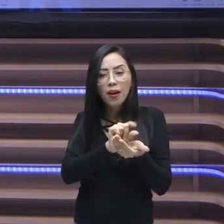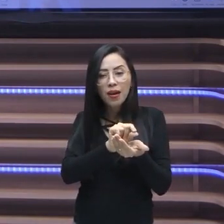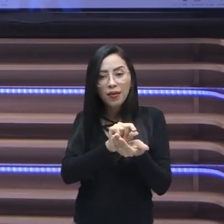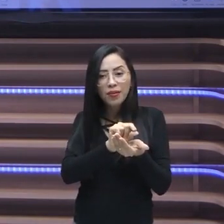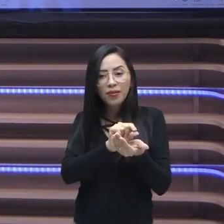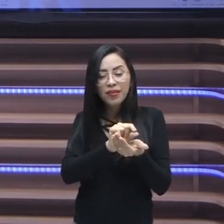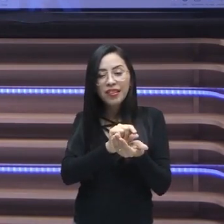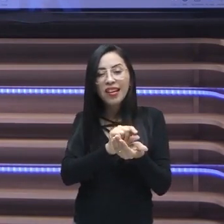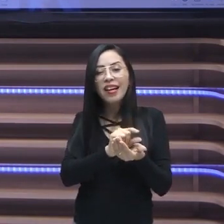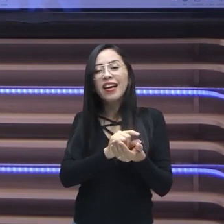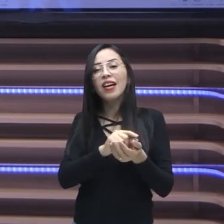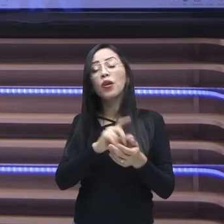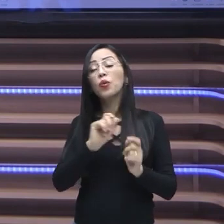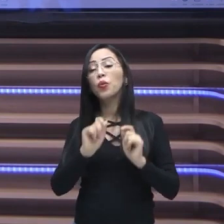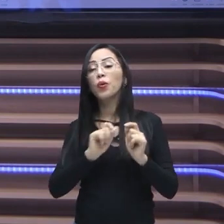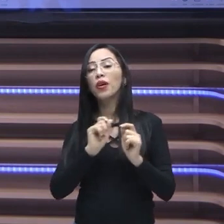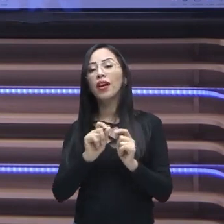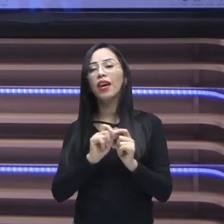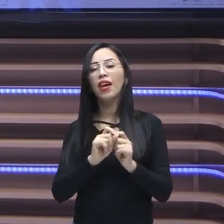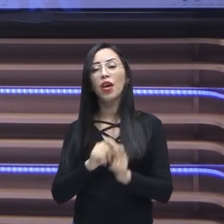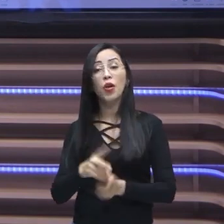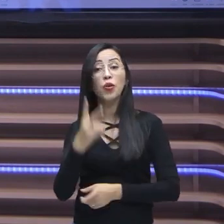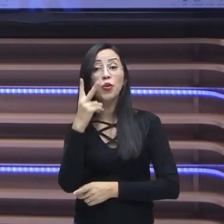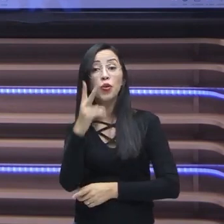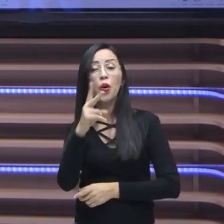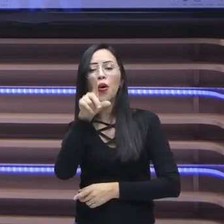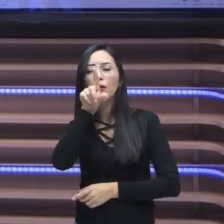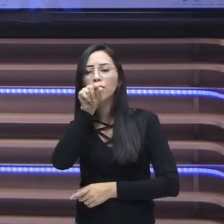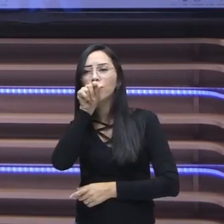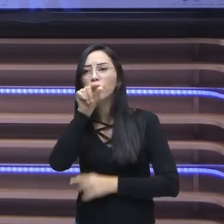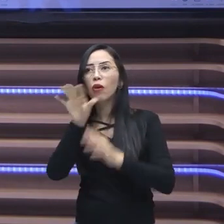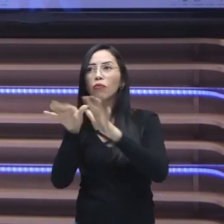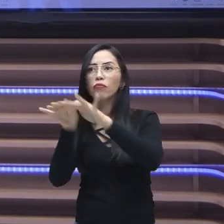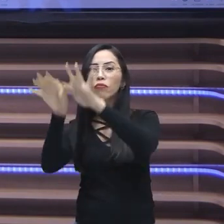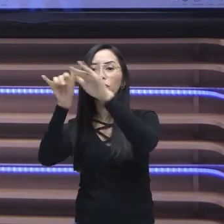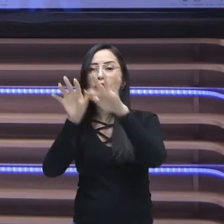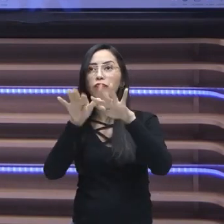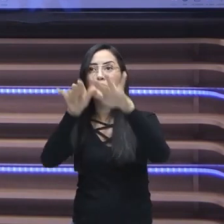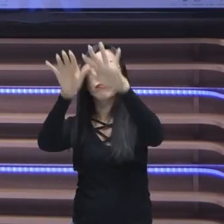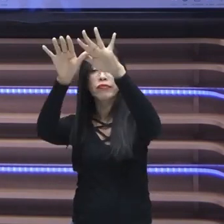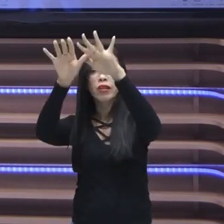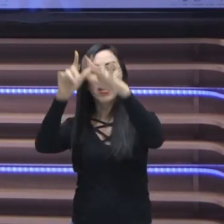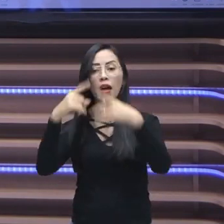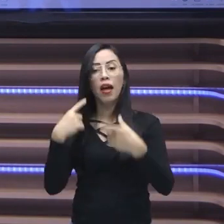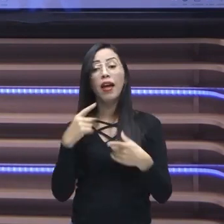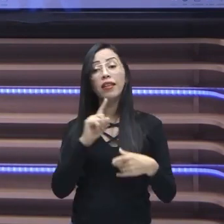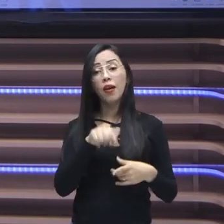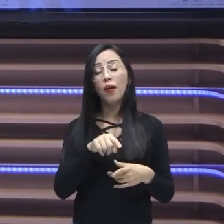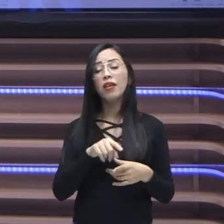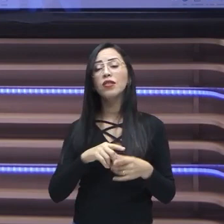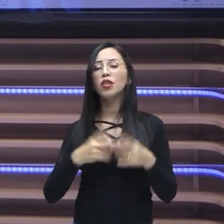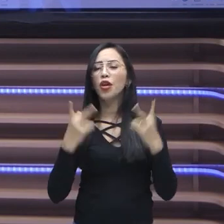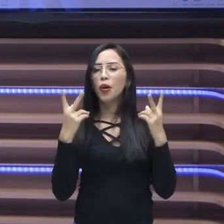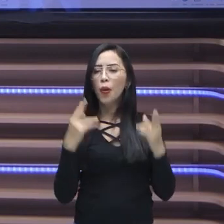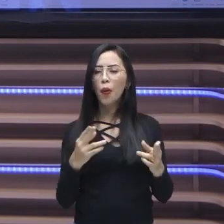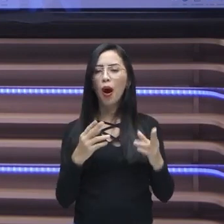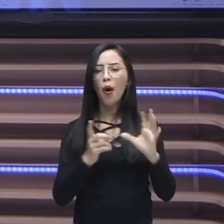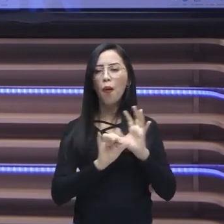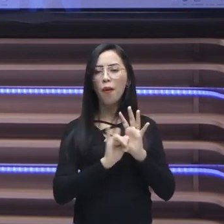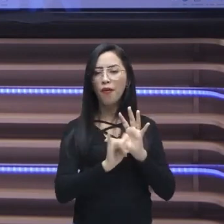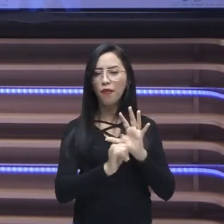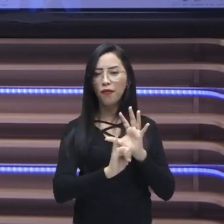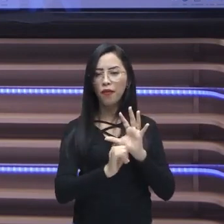fábula. Por quê? Porque existe um fundo moral, existe uma reflexão a ser abordada aí.